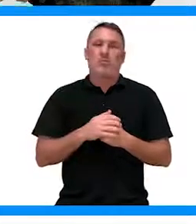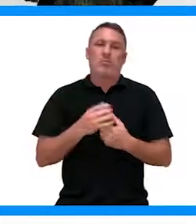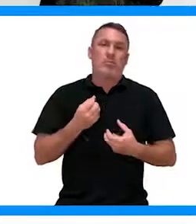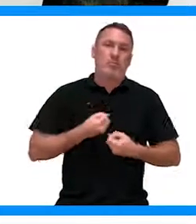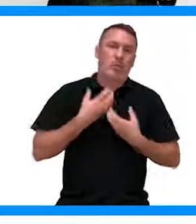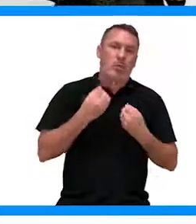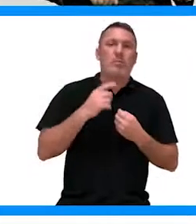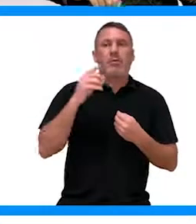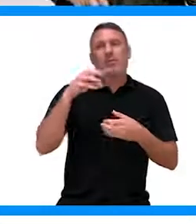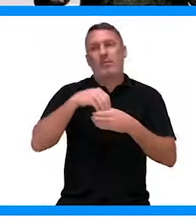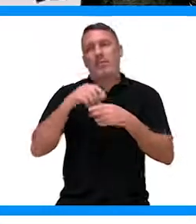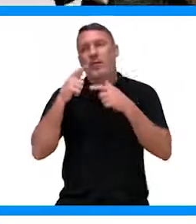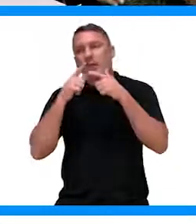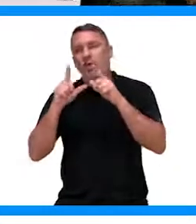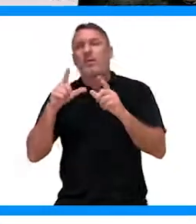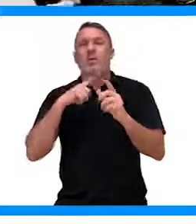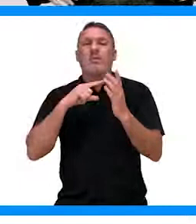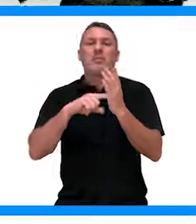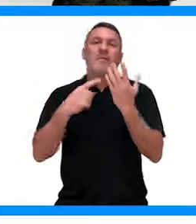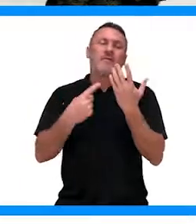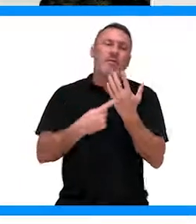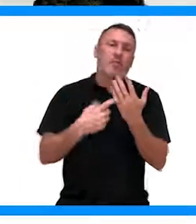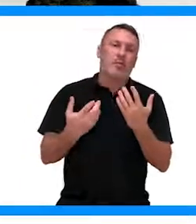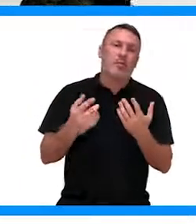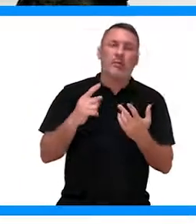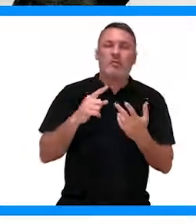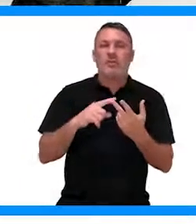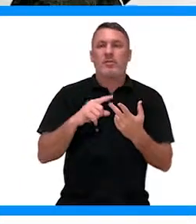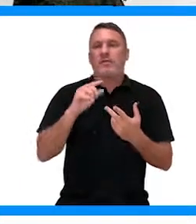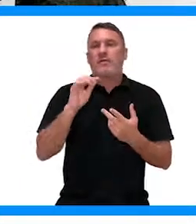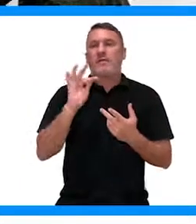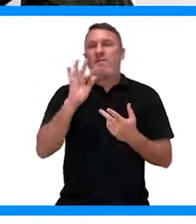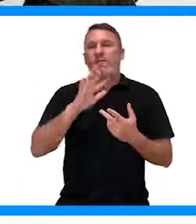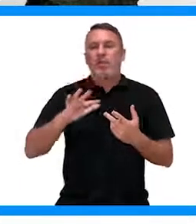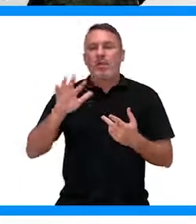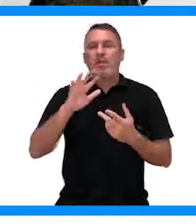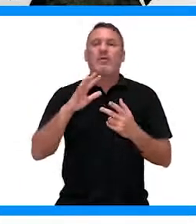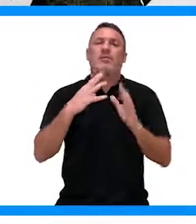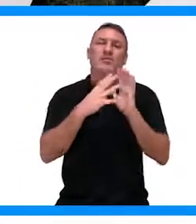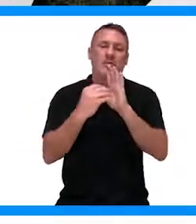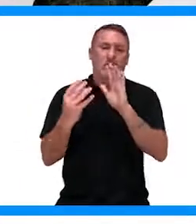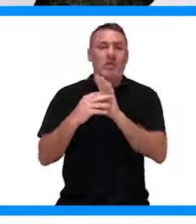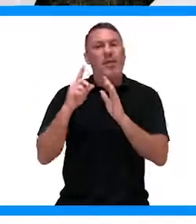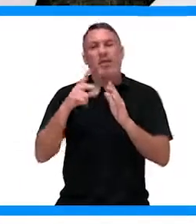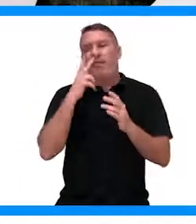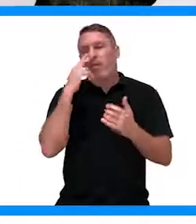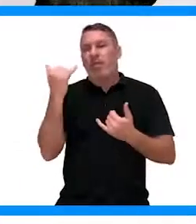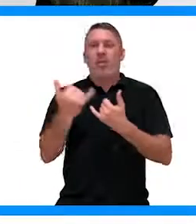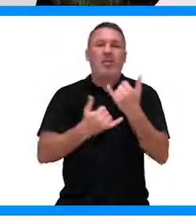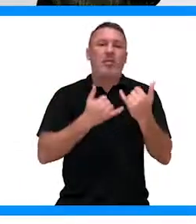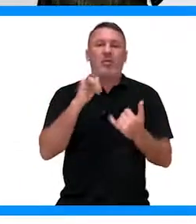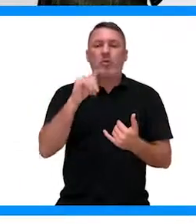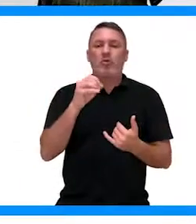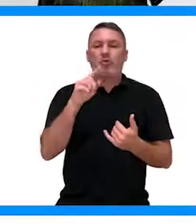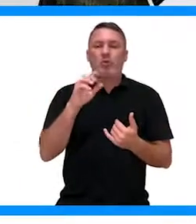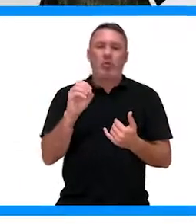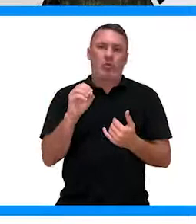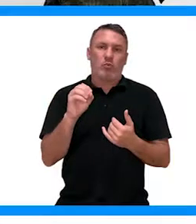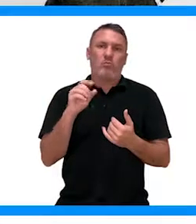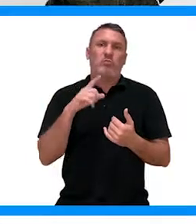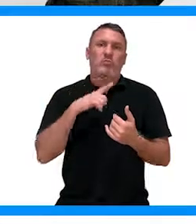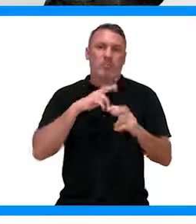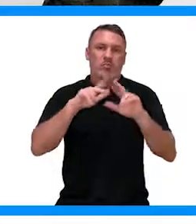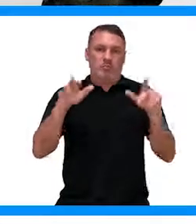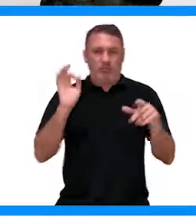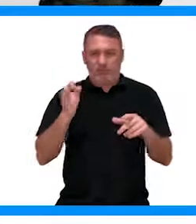referencial, porque no poema vai ter muita linguagem metafórica, figurada ou conotativa. Vai brincar com o